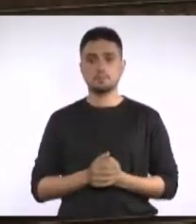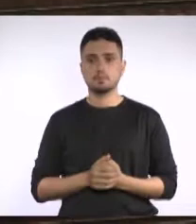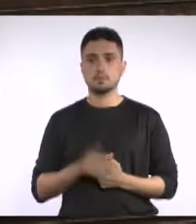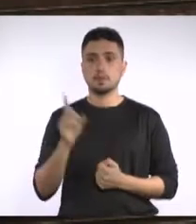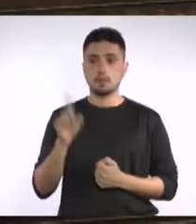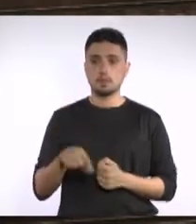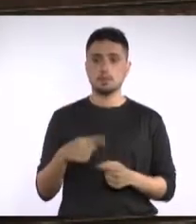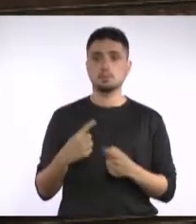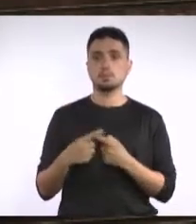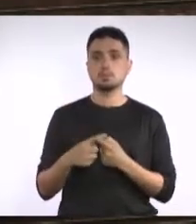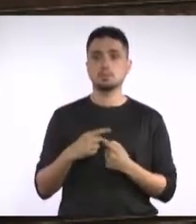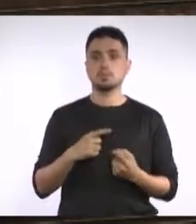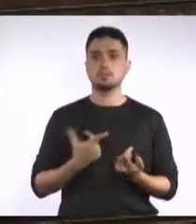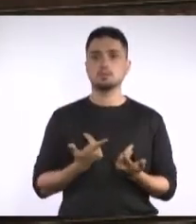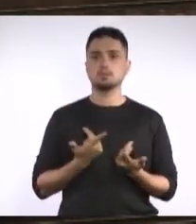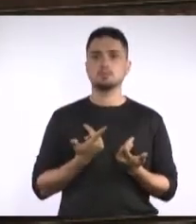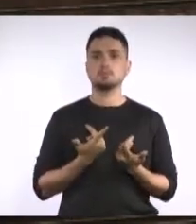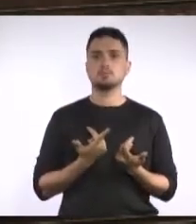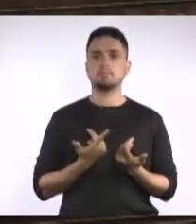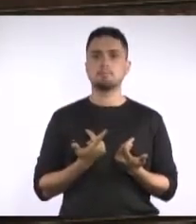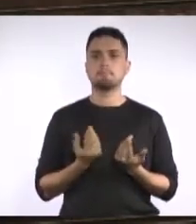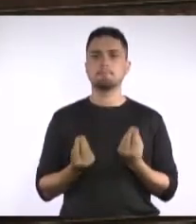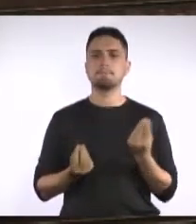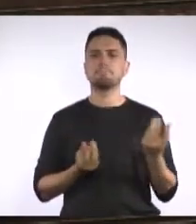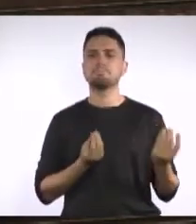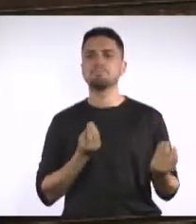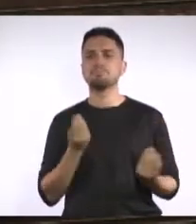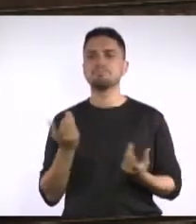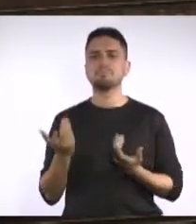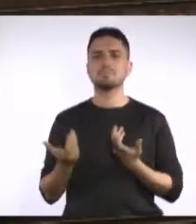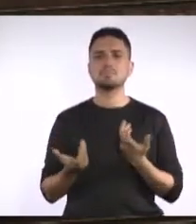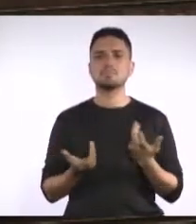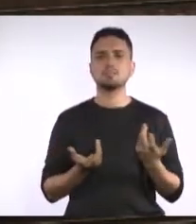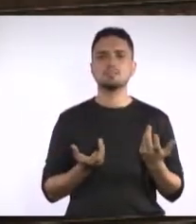projeto completo de